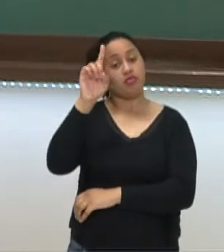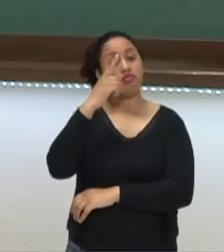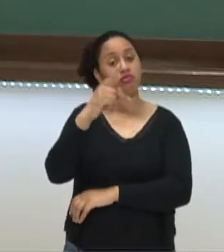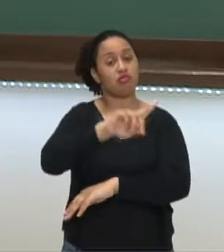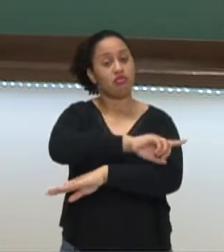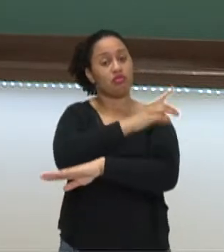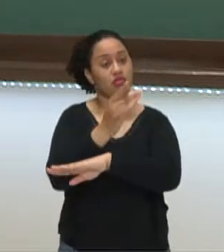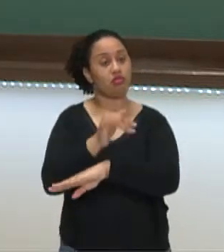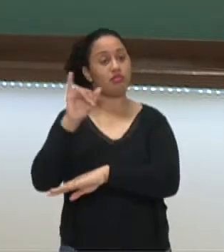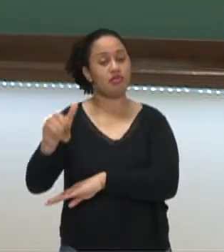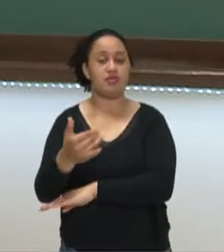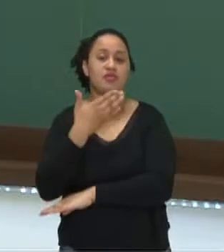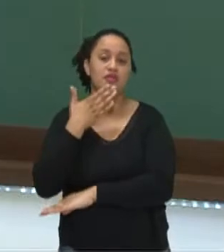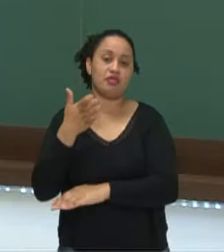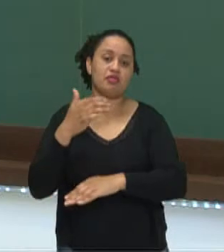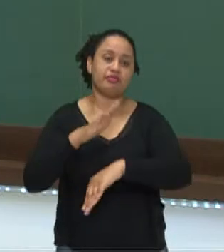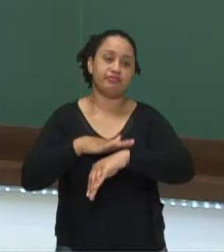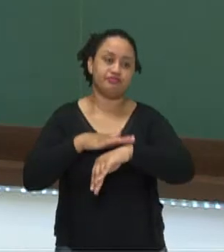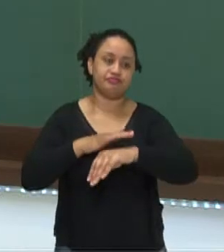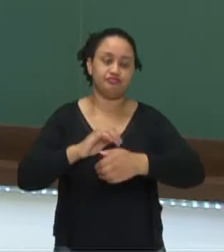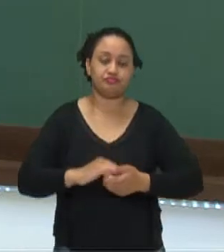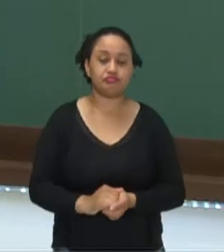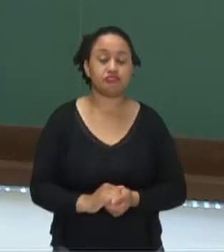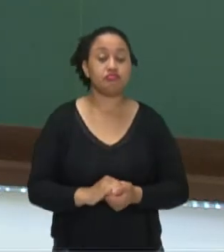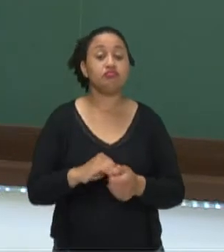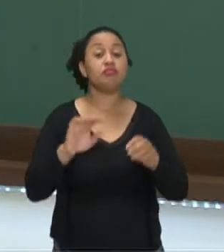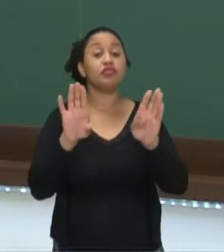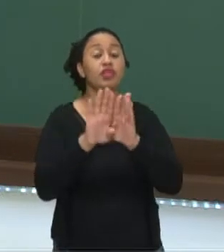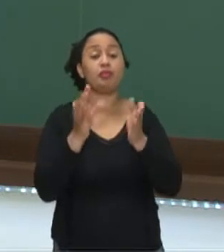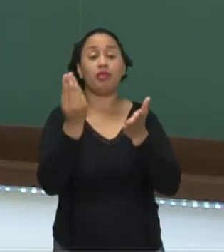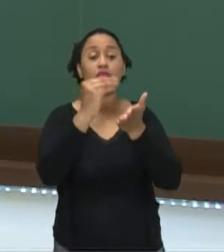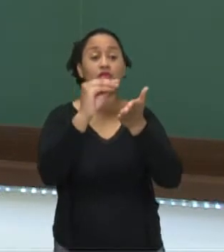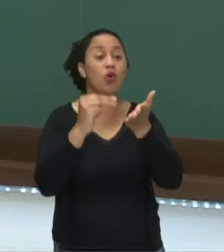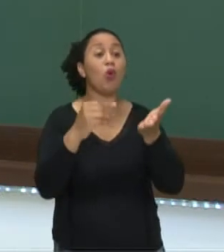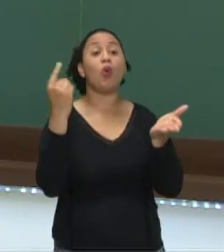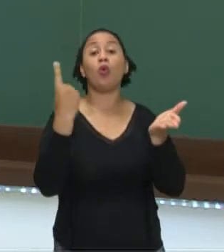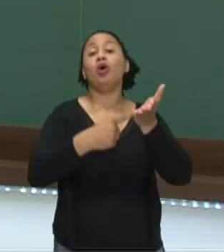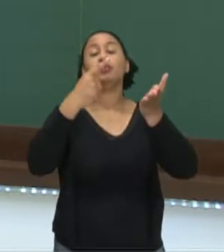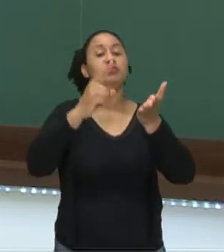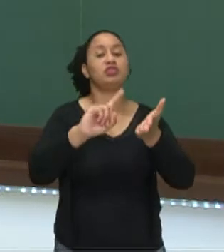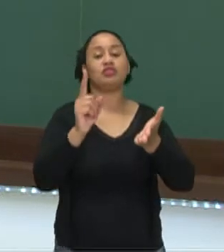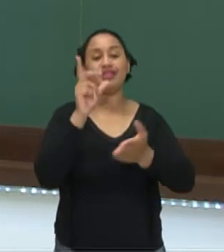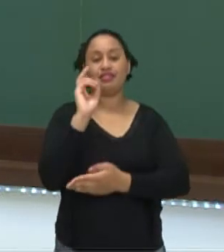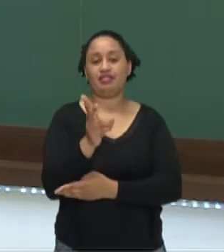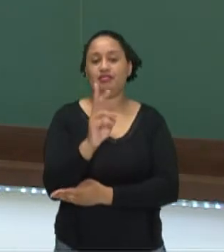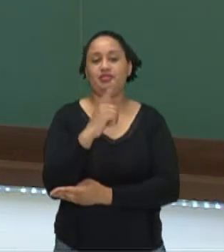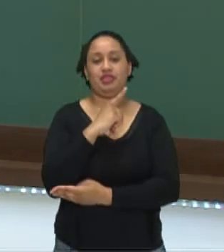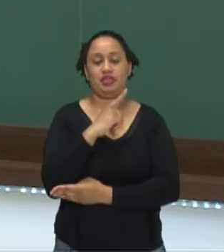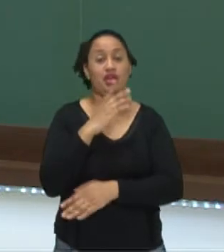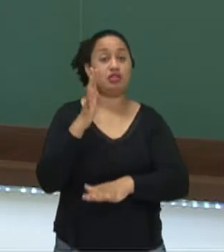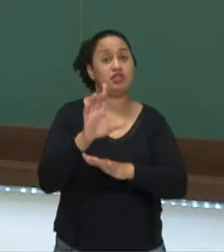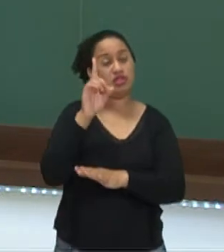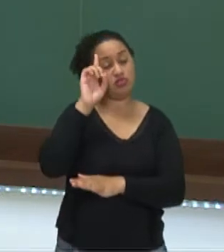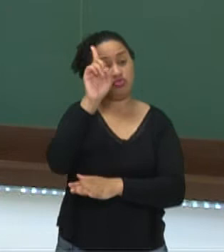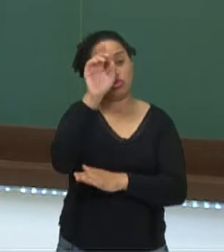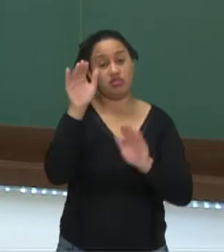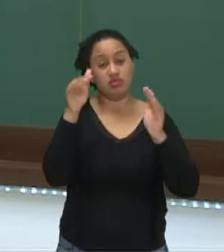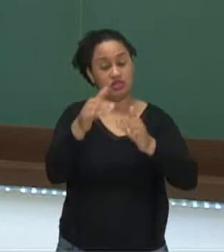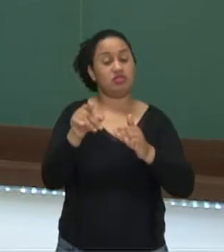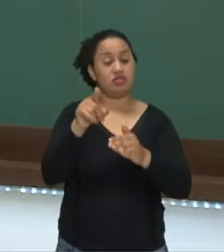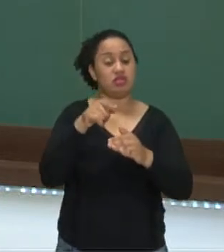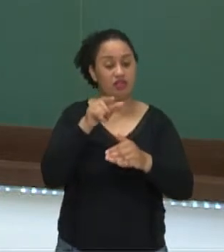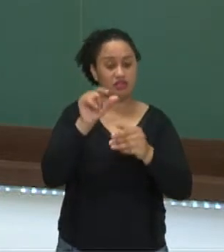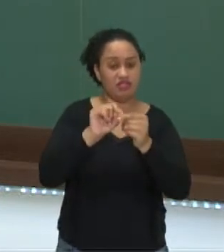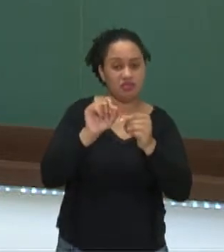tempo. Anote também os seus compromissos que não fazem parte da rotina. Existe um dia específico na semana em que você faz